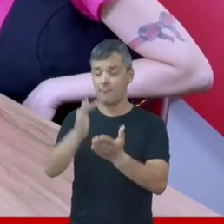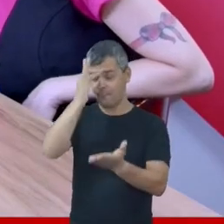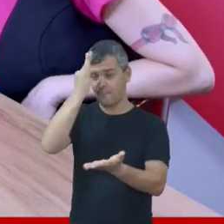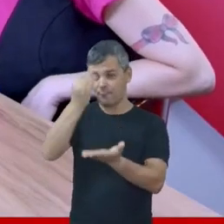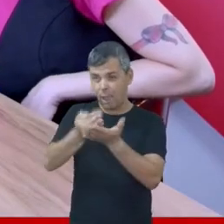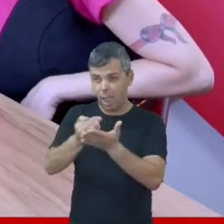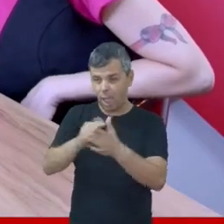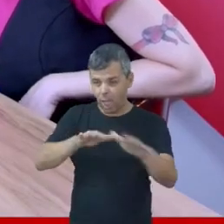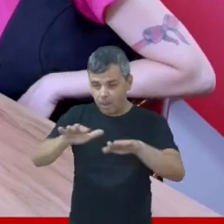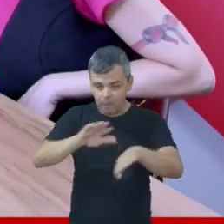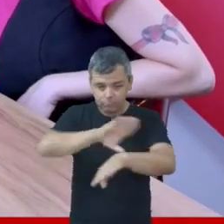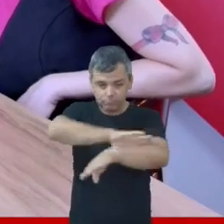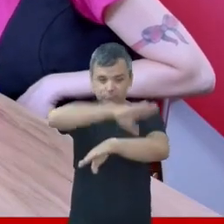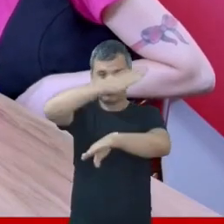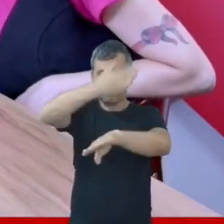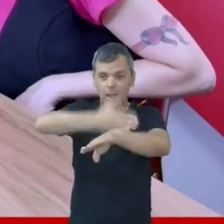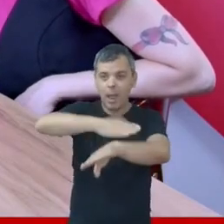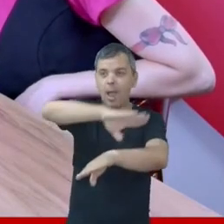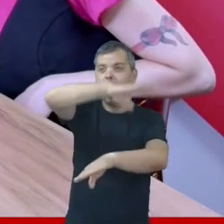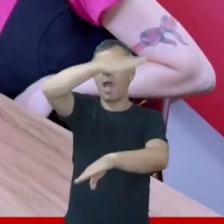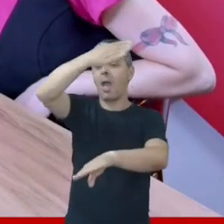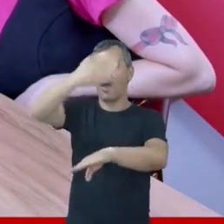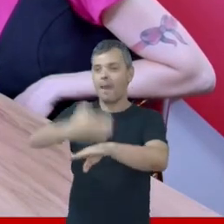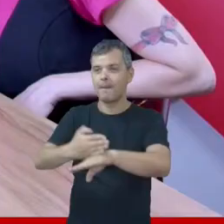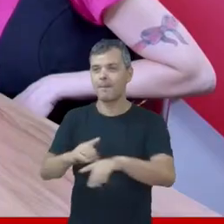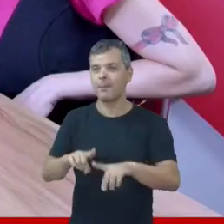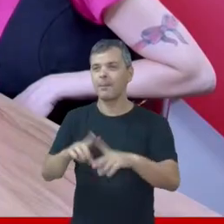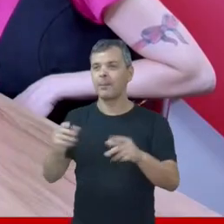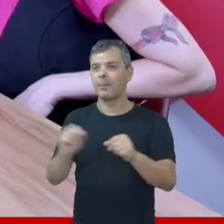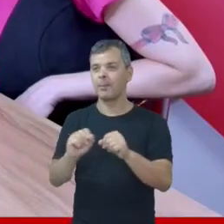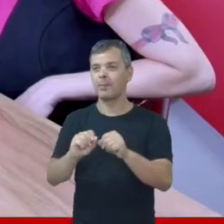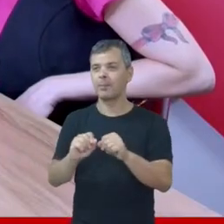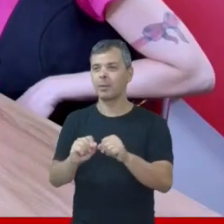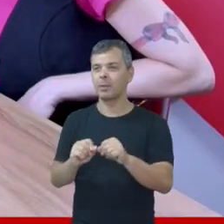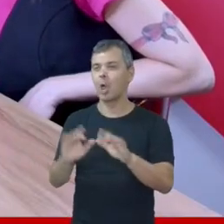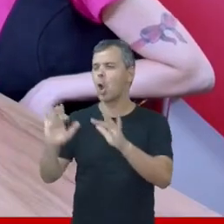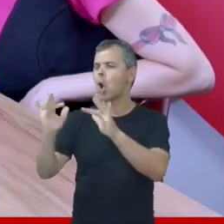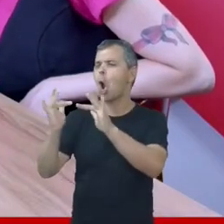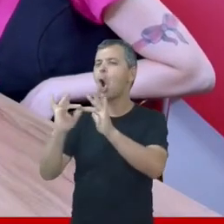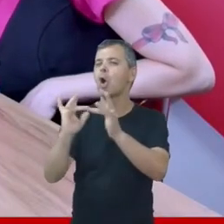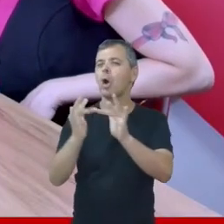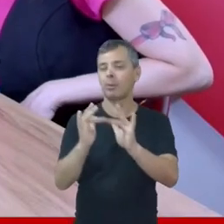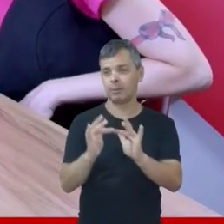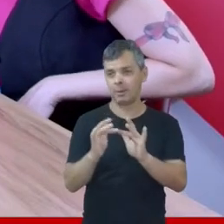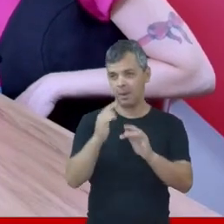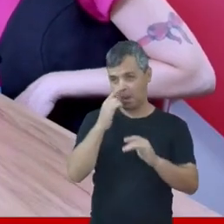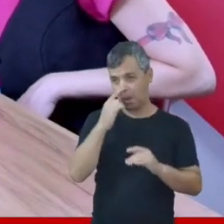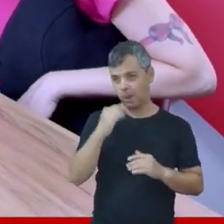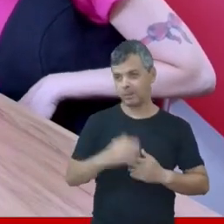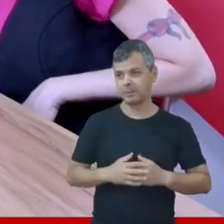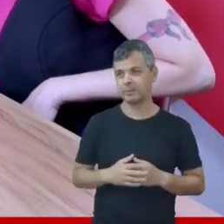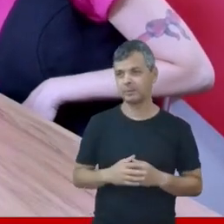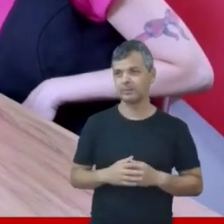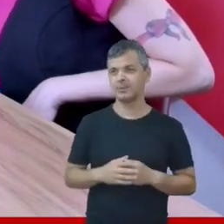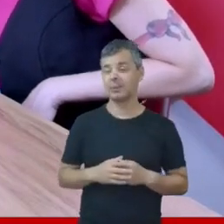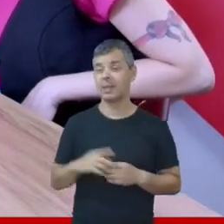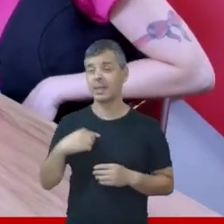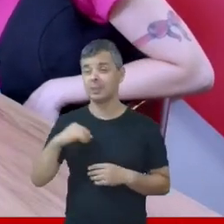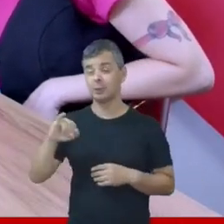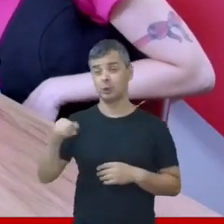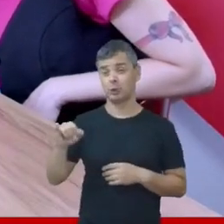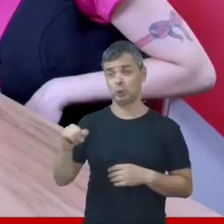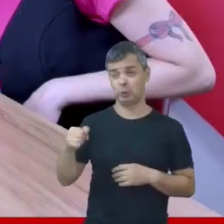Vamos. Estamos na fé aqui. Eu queria que ela movesse só um contatinho. Não precisava nem dar uma montanha inteira. Desde junho